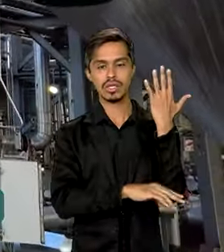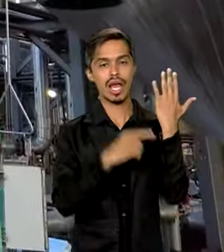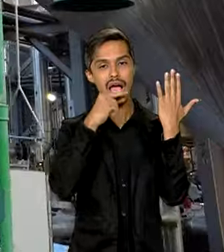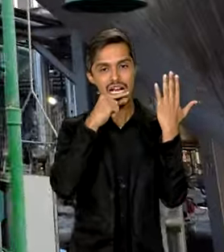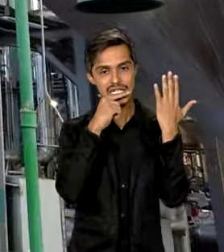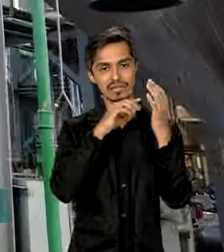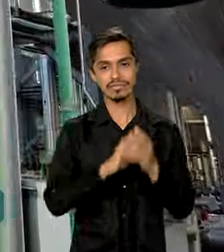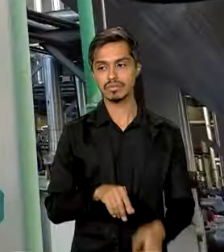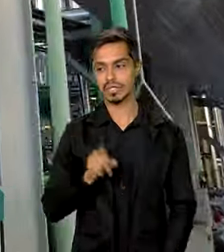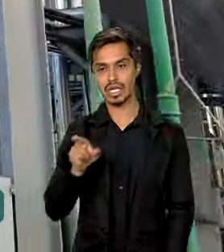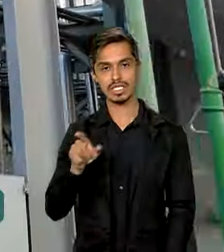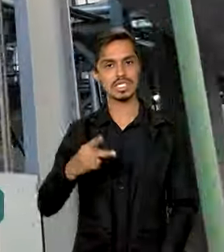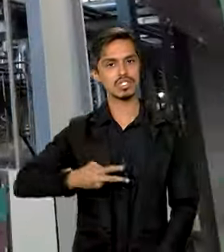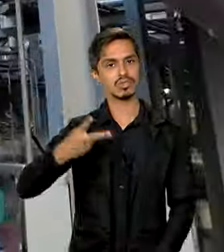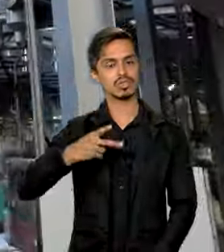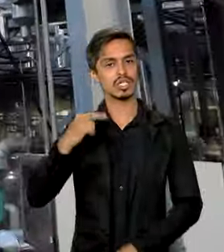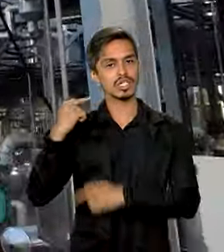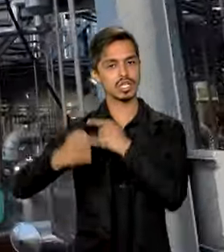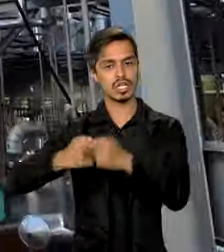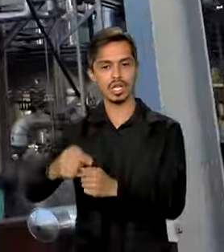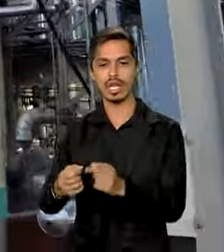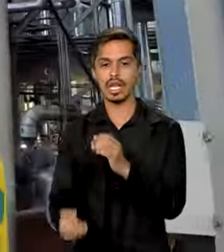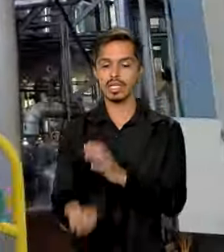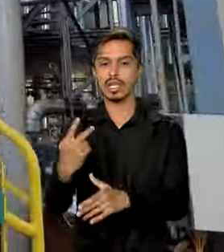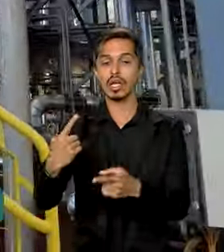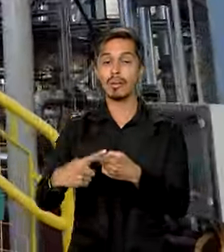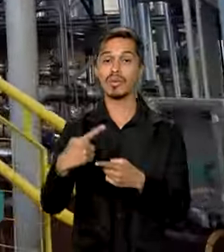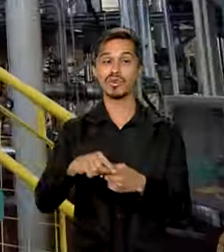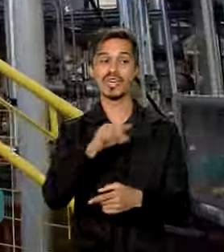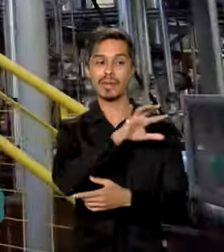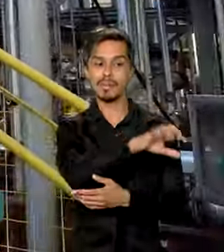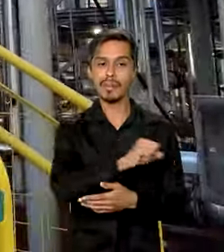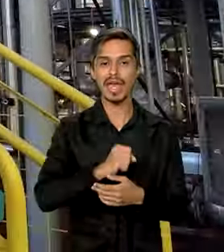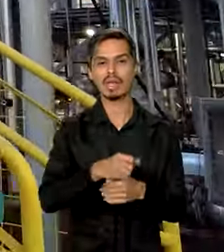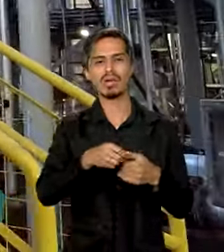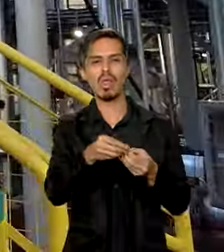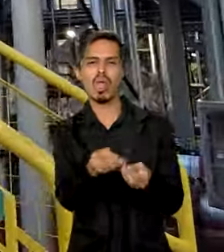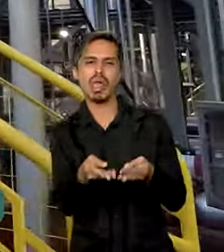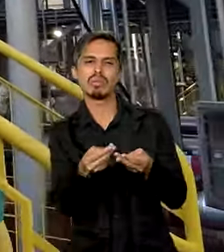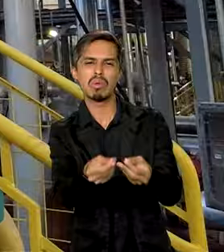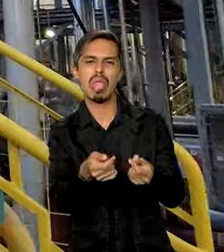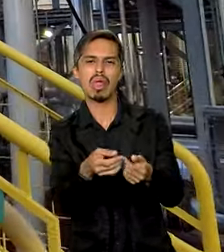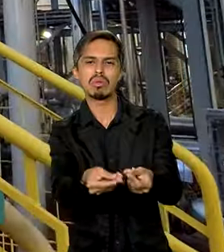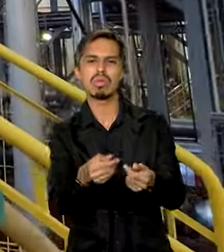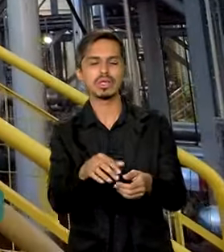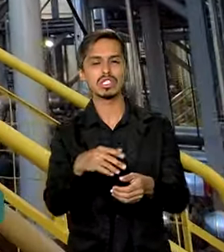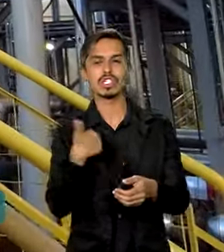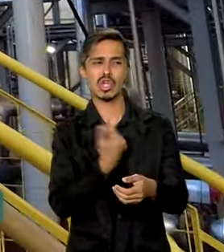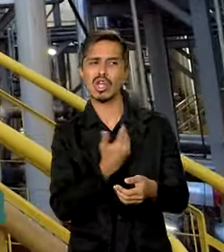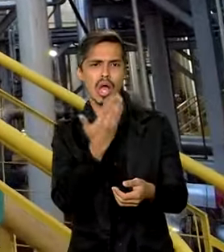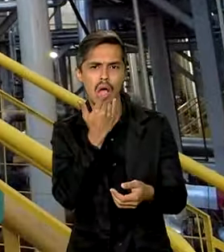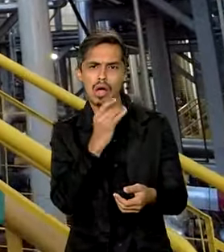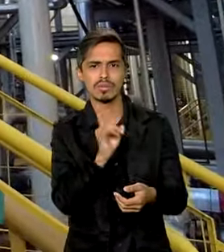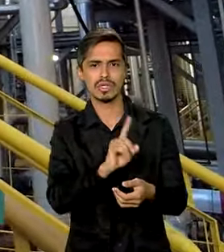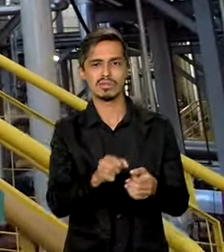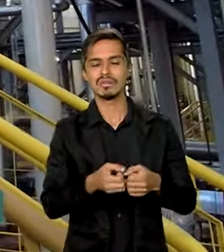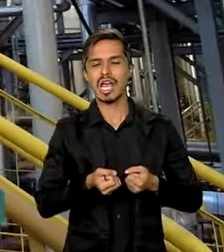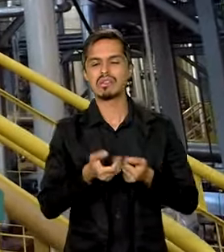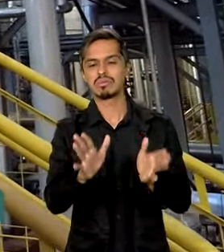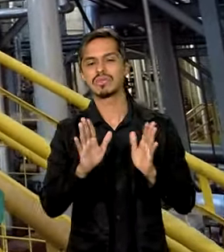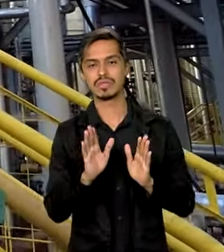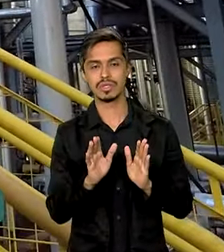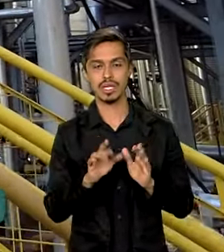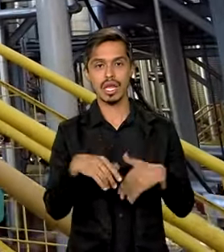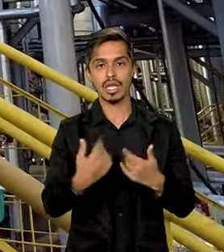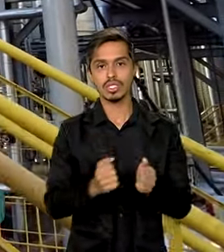de segunda geração é produzido a partir de resíduos agrícolas, aquela parte que a gente não come, que geralmente é descartada, como